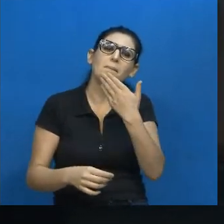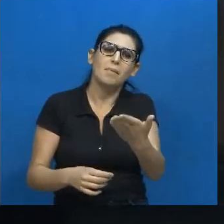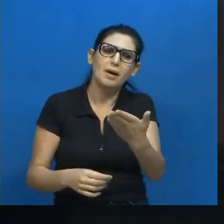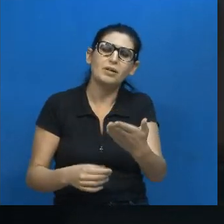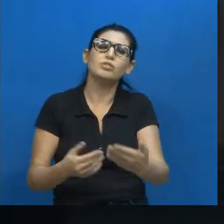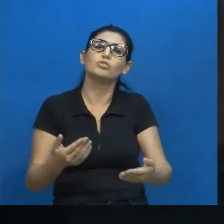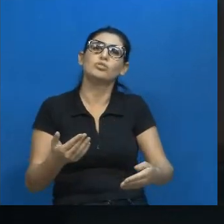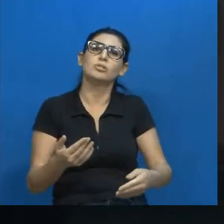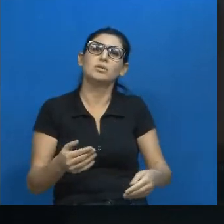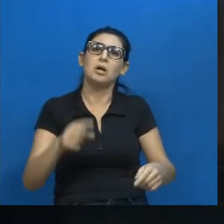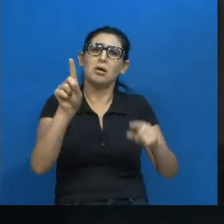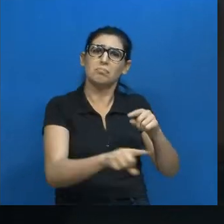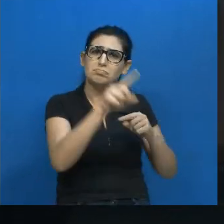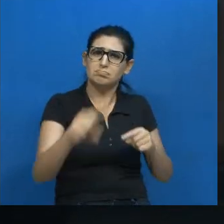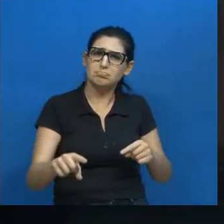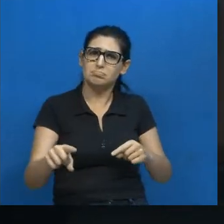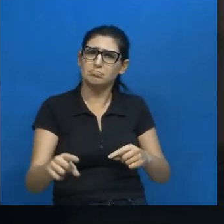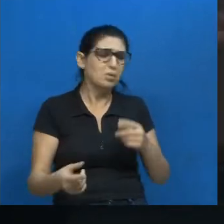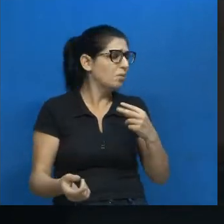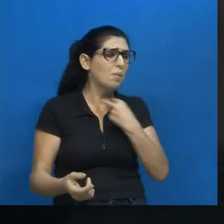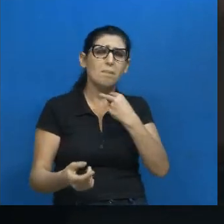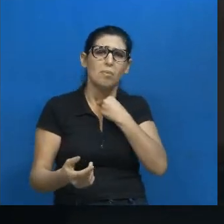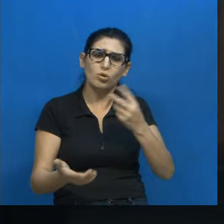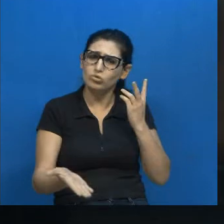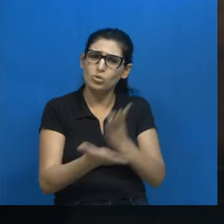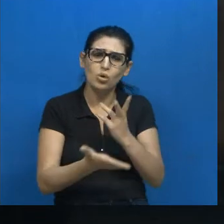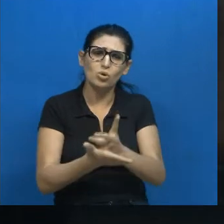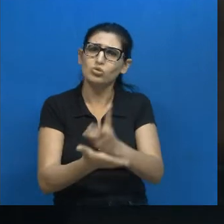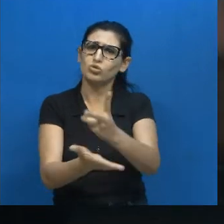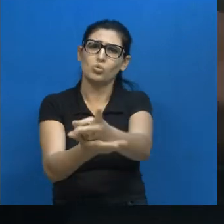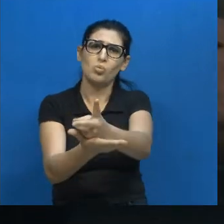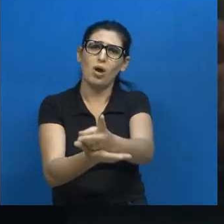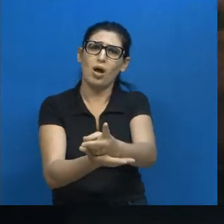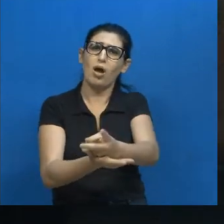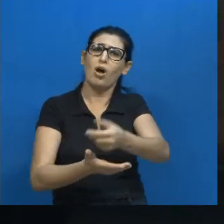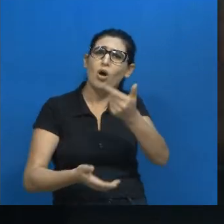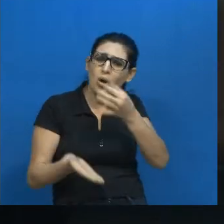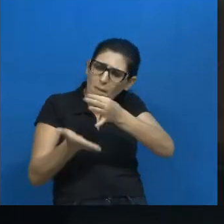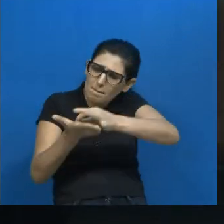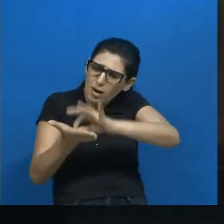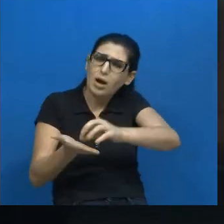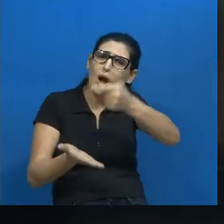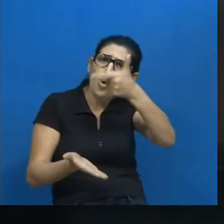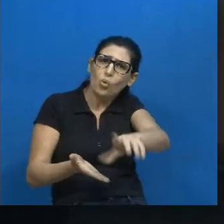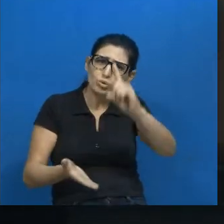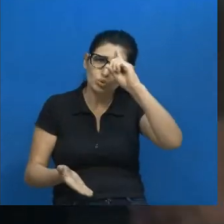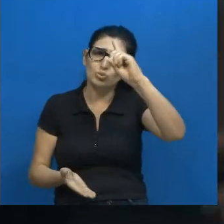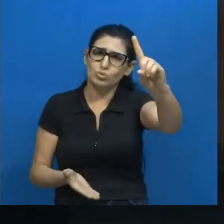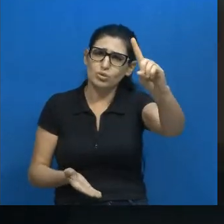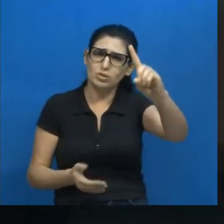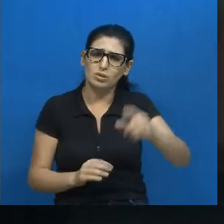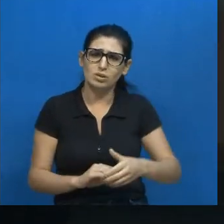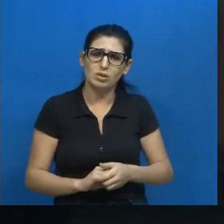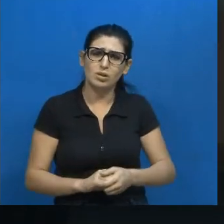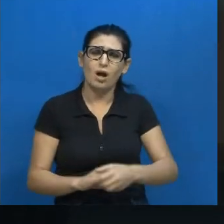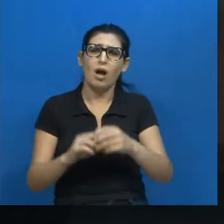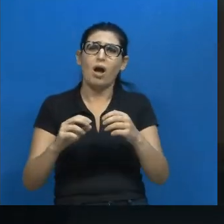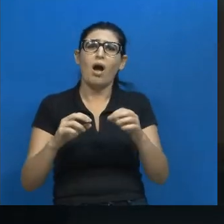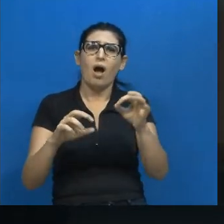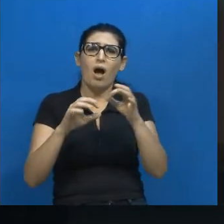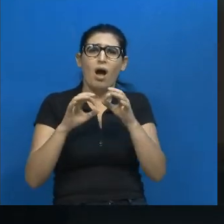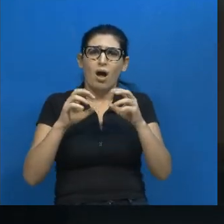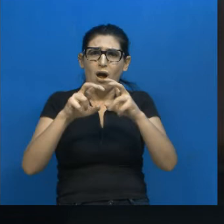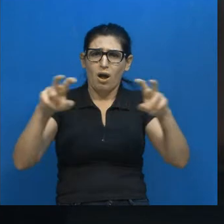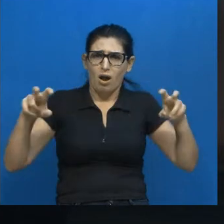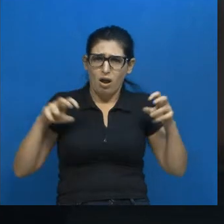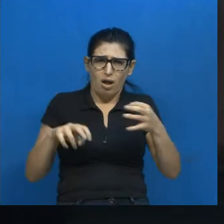dessa audiência, e no limite que seja marcada uma nova audiência, mas daí com convocações amplas, para